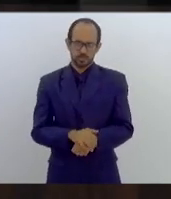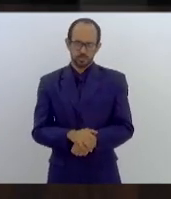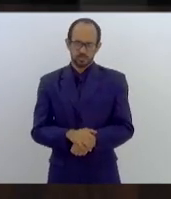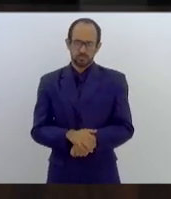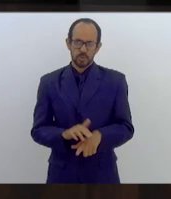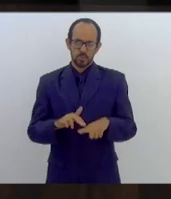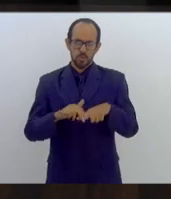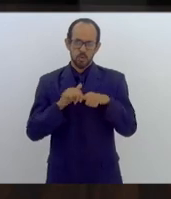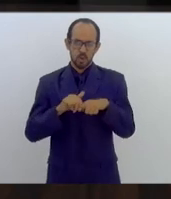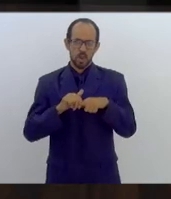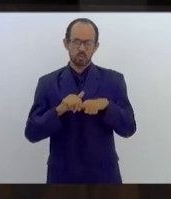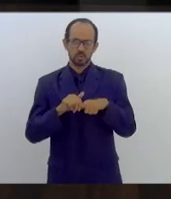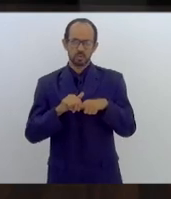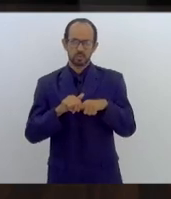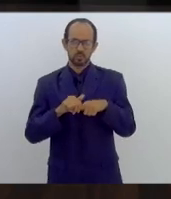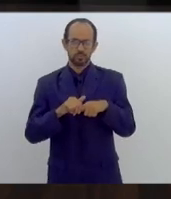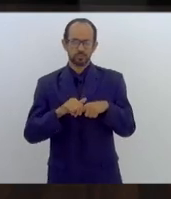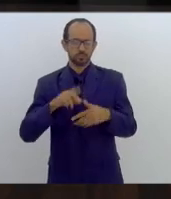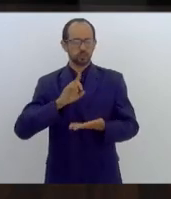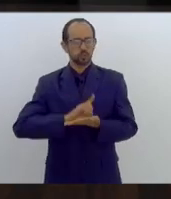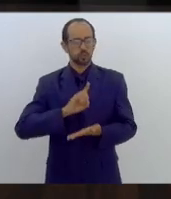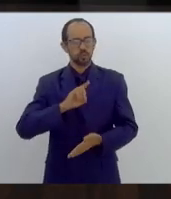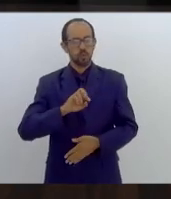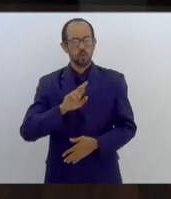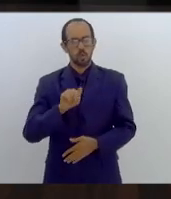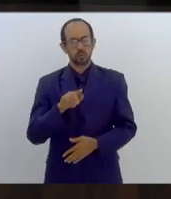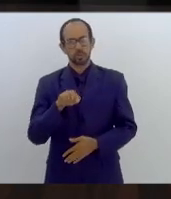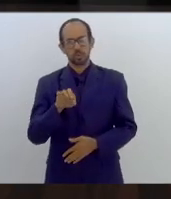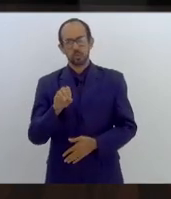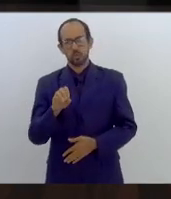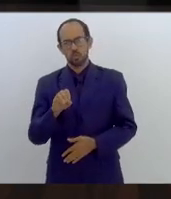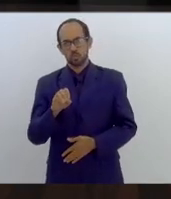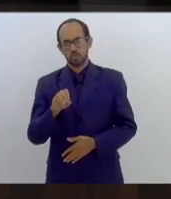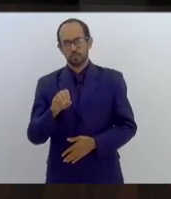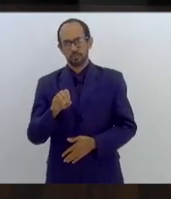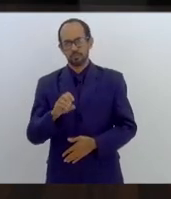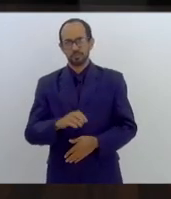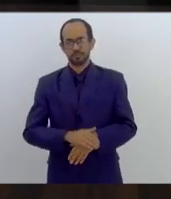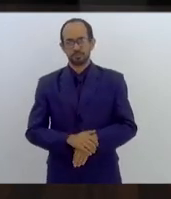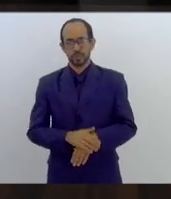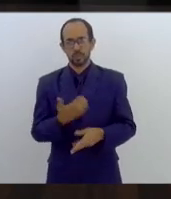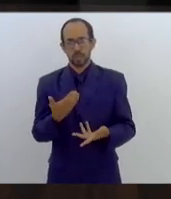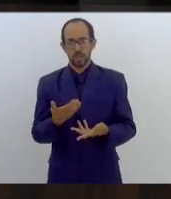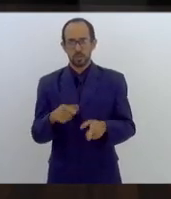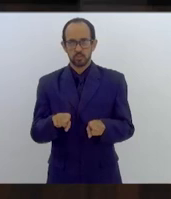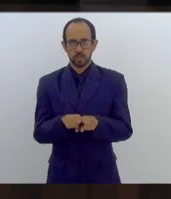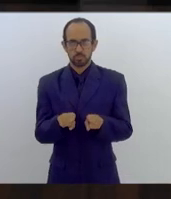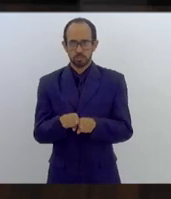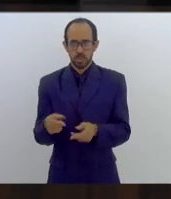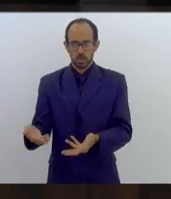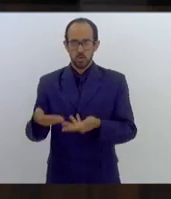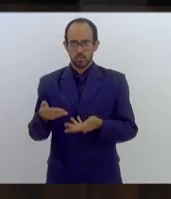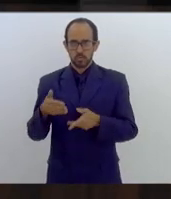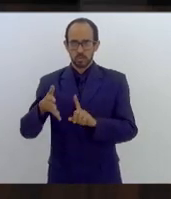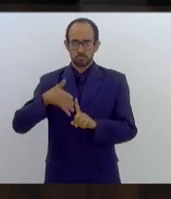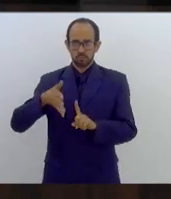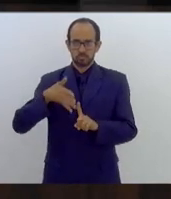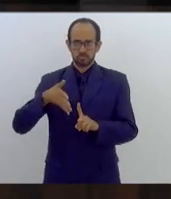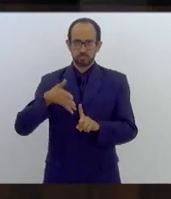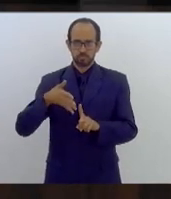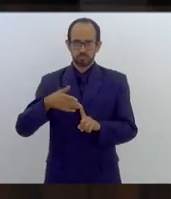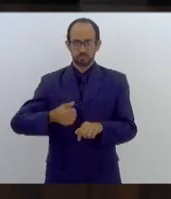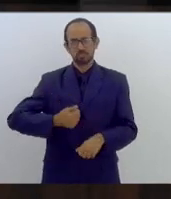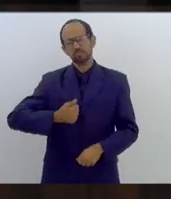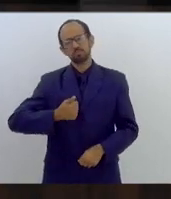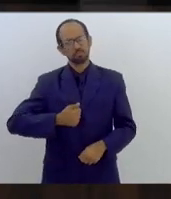através do doutor Rodrigo. Quero convidar para usar da palavra. Primeiro, saudar aqui